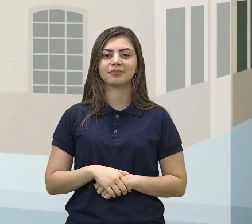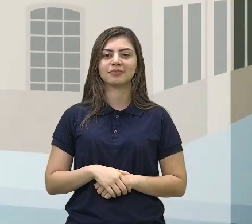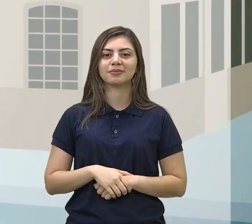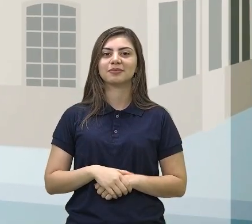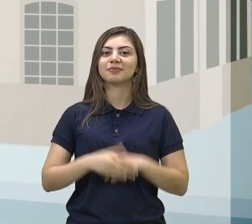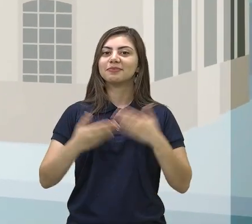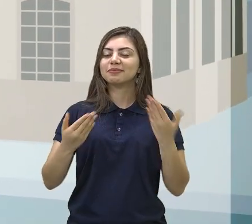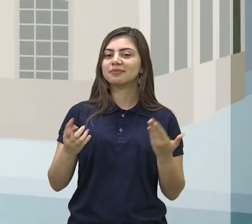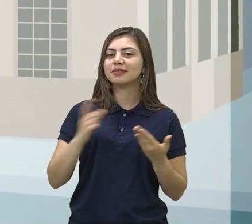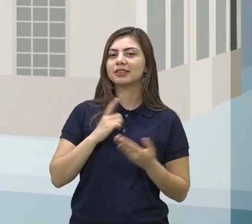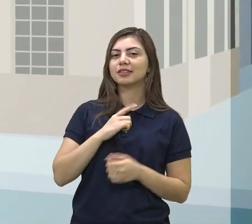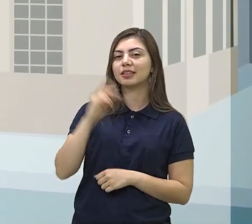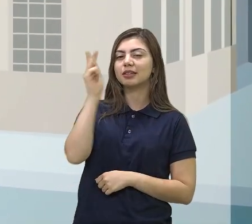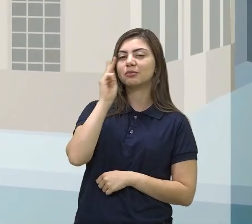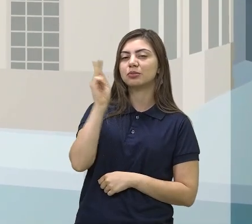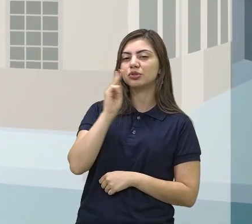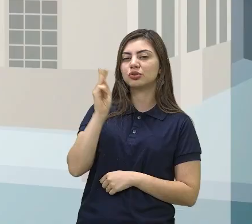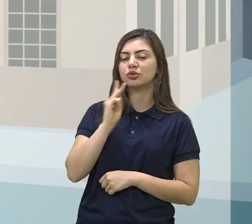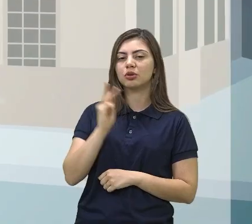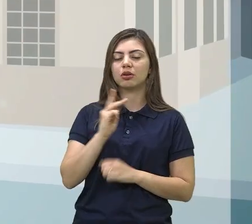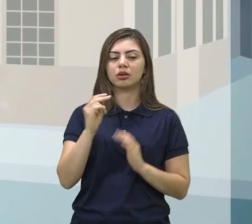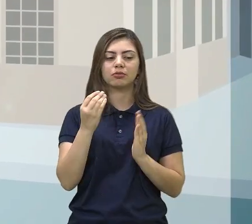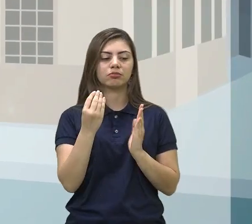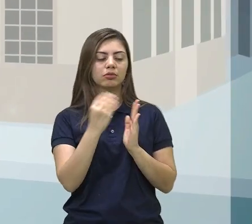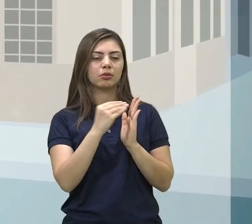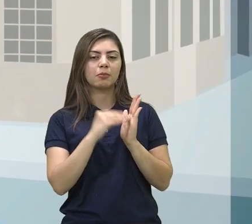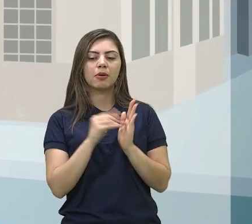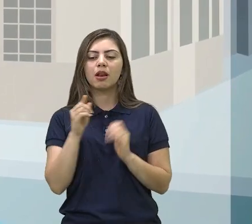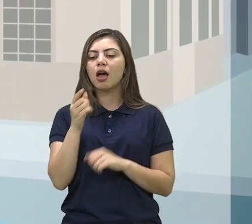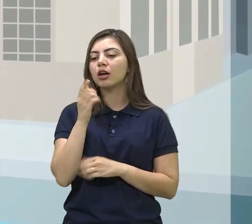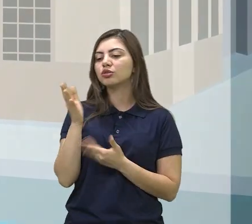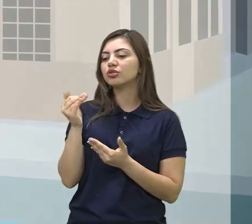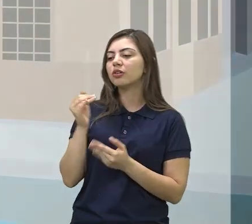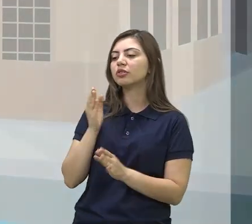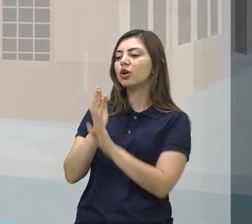Entre registros esquecidos, um jovem descobre o nome do tio.